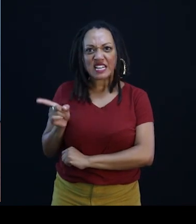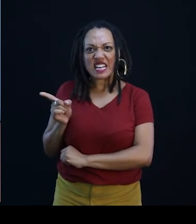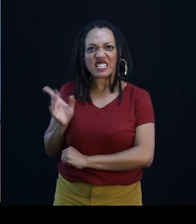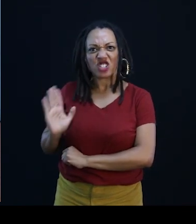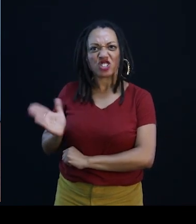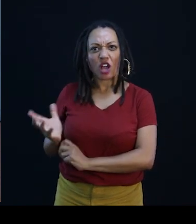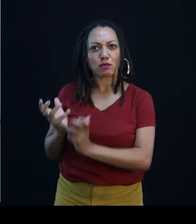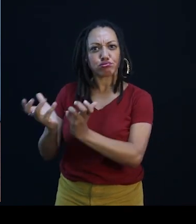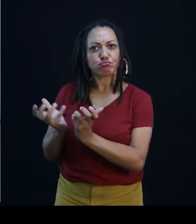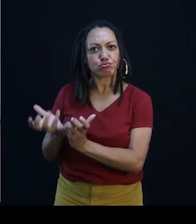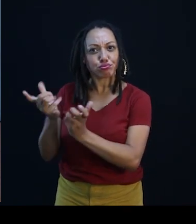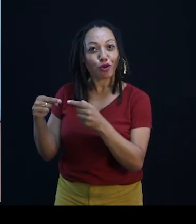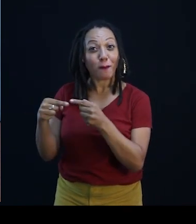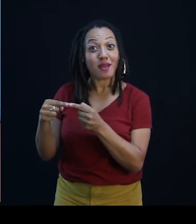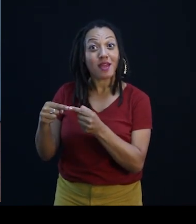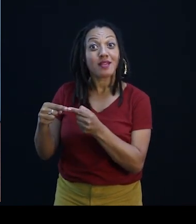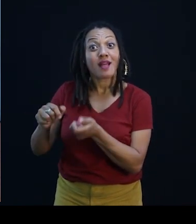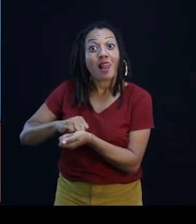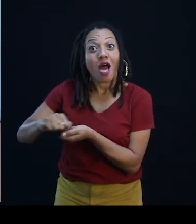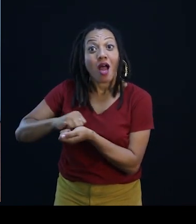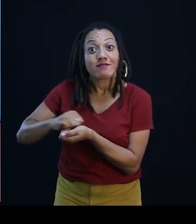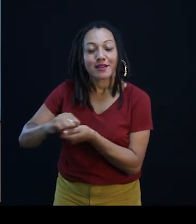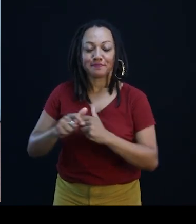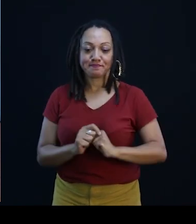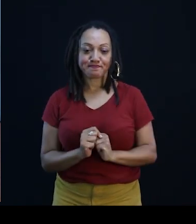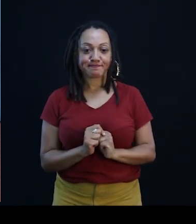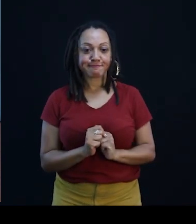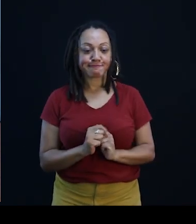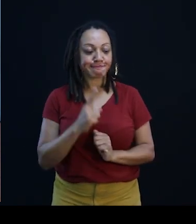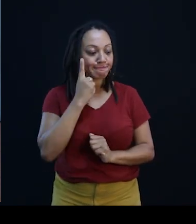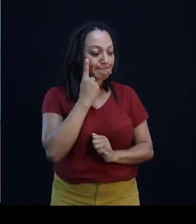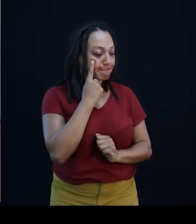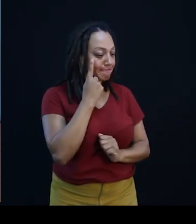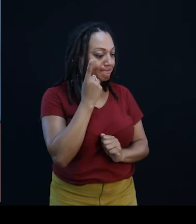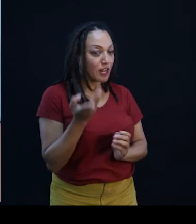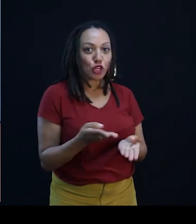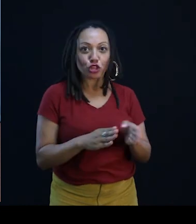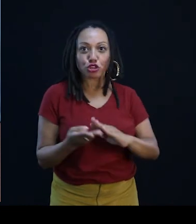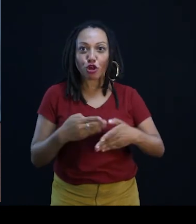Esse a gente já usou? Já usou isso aí pra lavar. Pra dobrar.